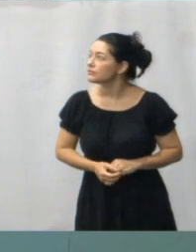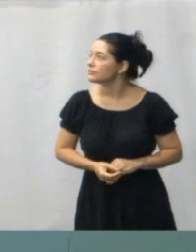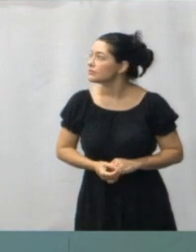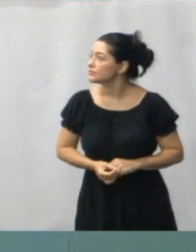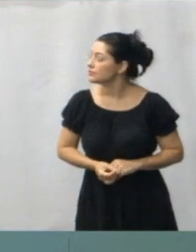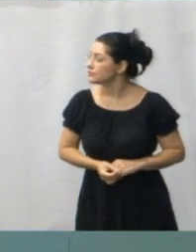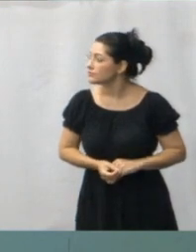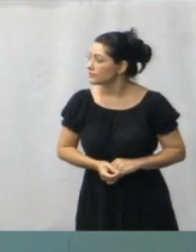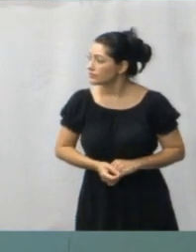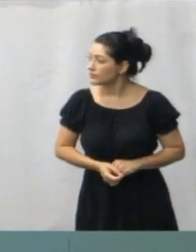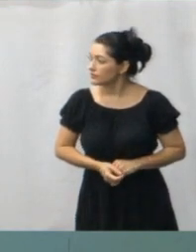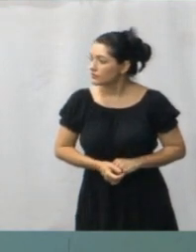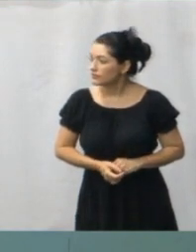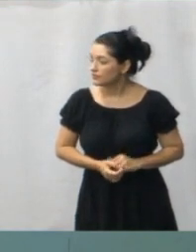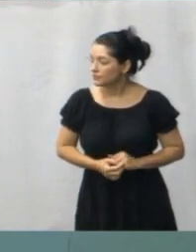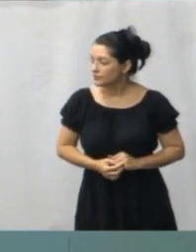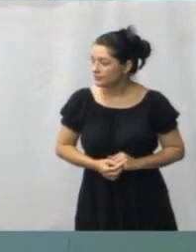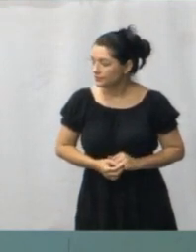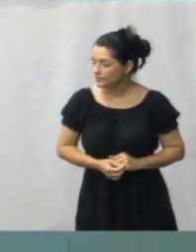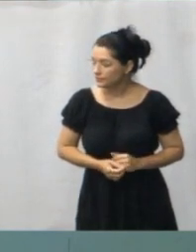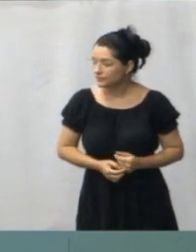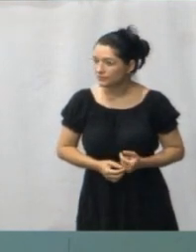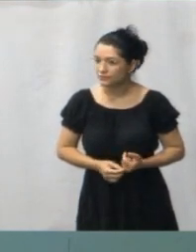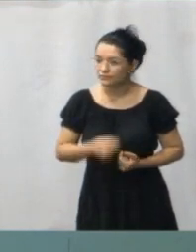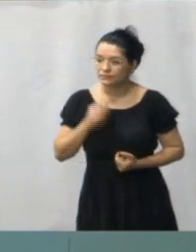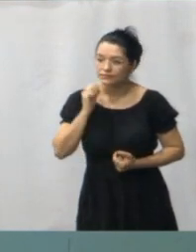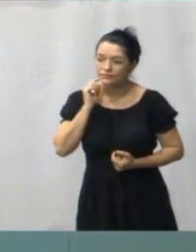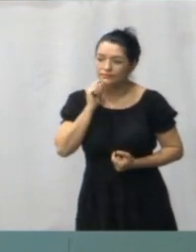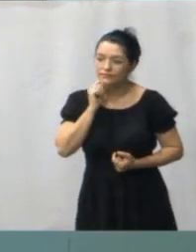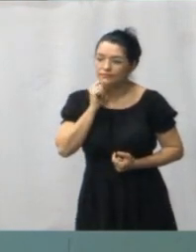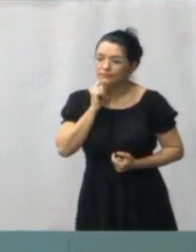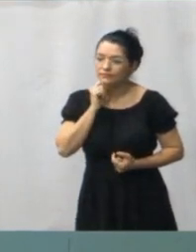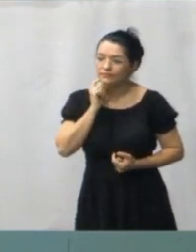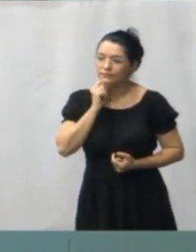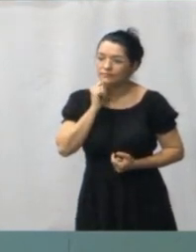Libera, meu jovem. Barulho.